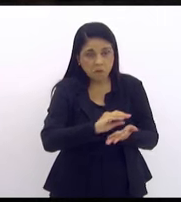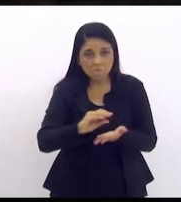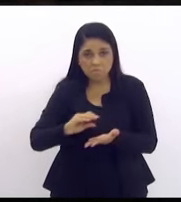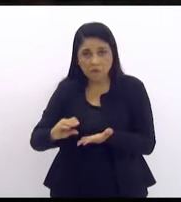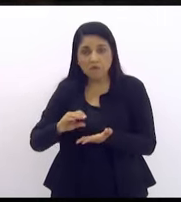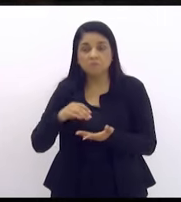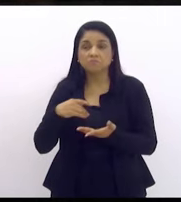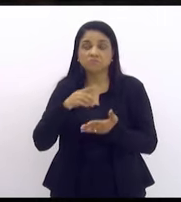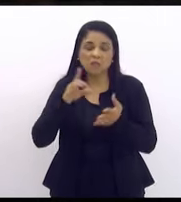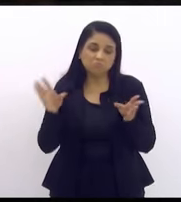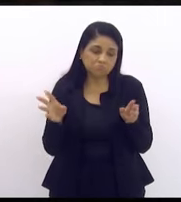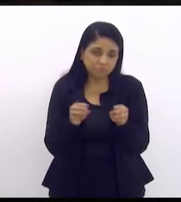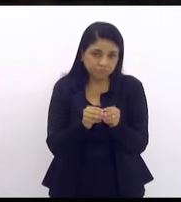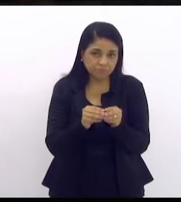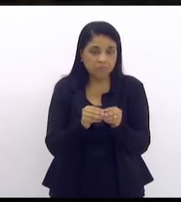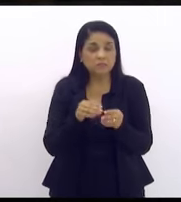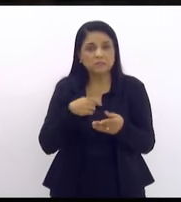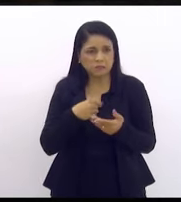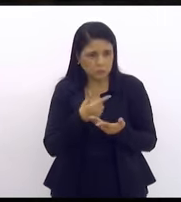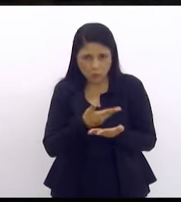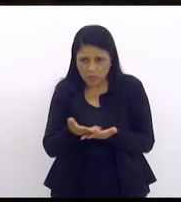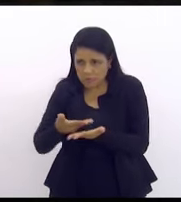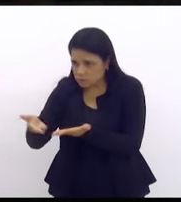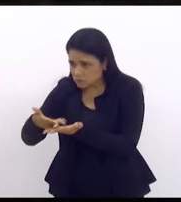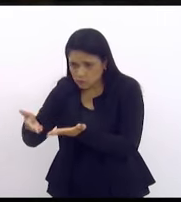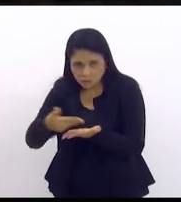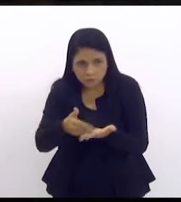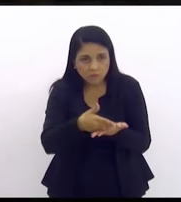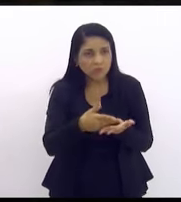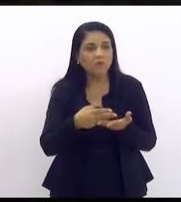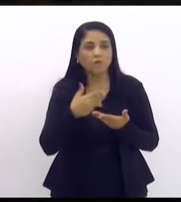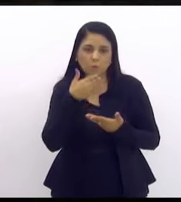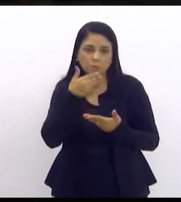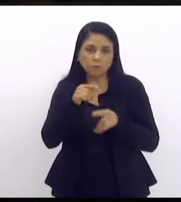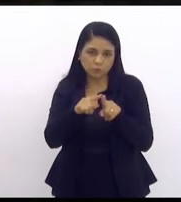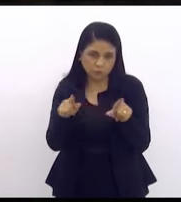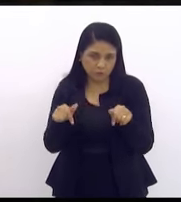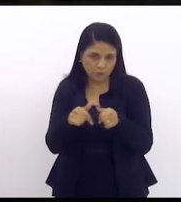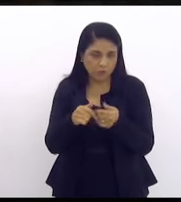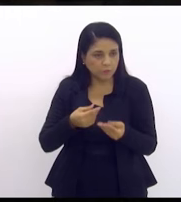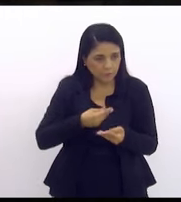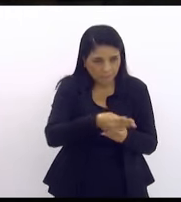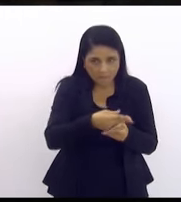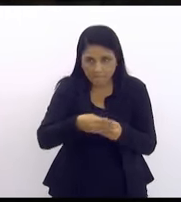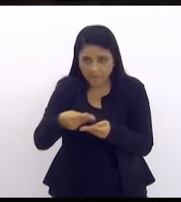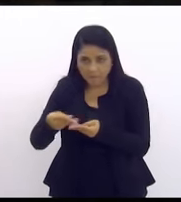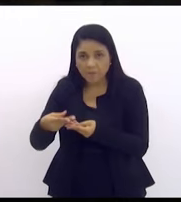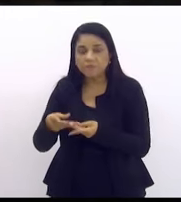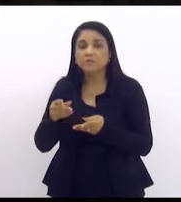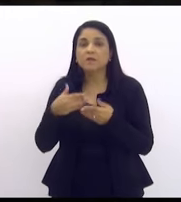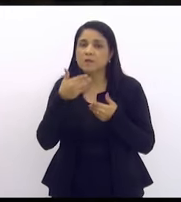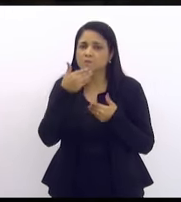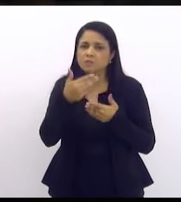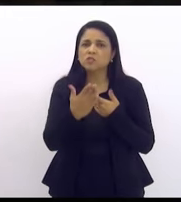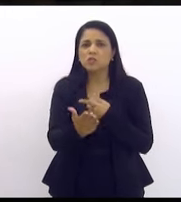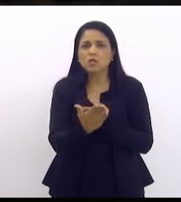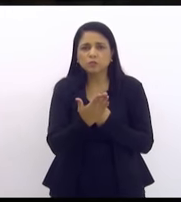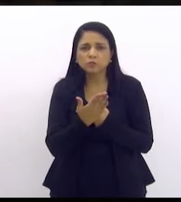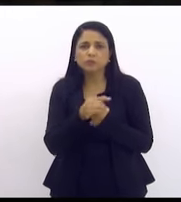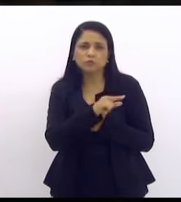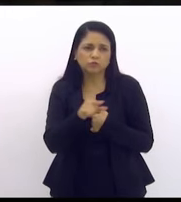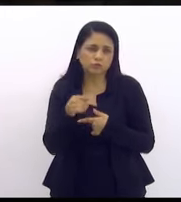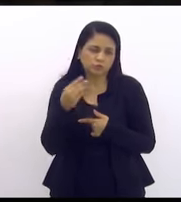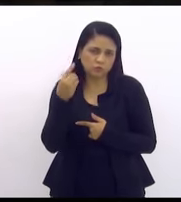se não receber, pedir a meu gabinete para enviar para todos vocês e pedir a colaboração, né, dos